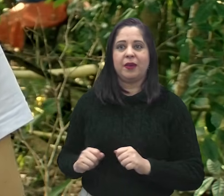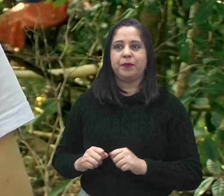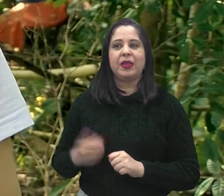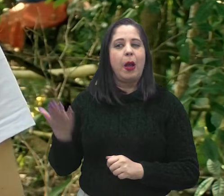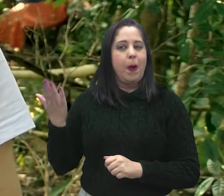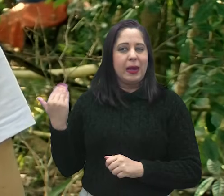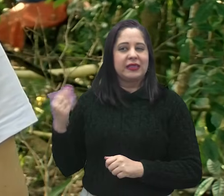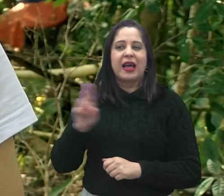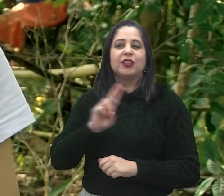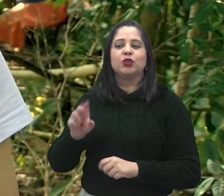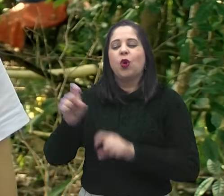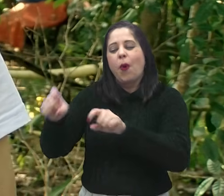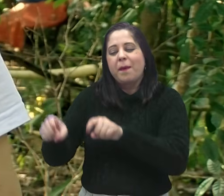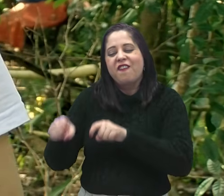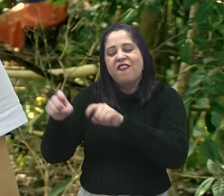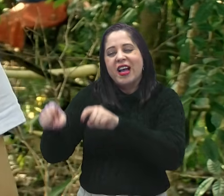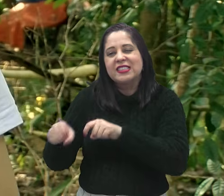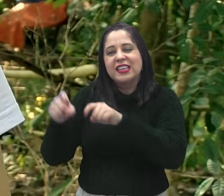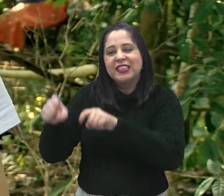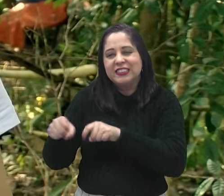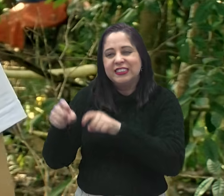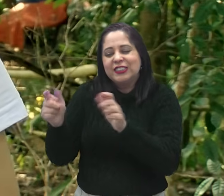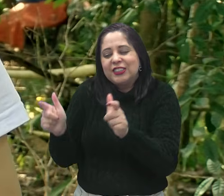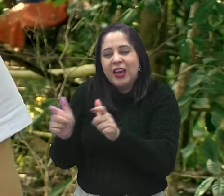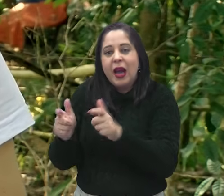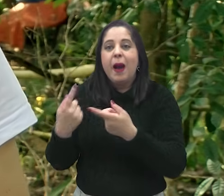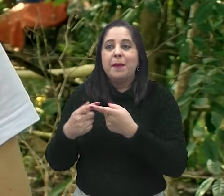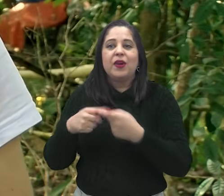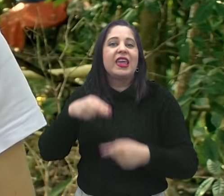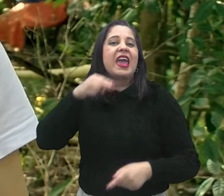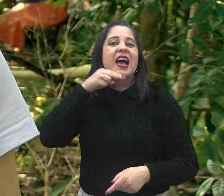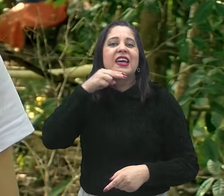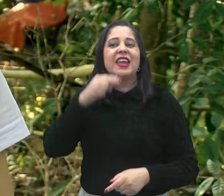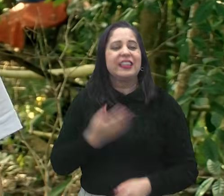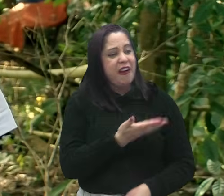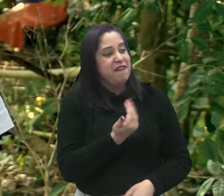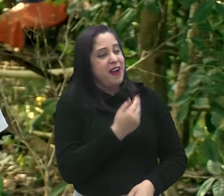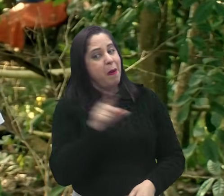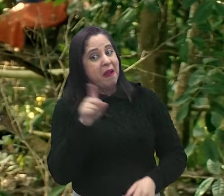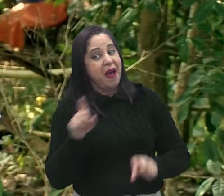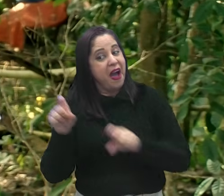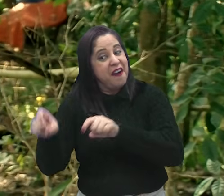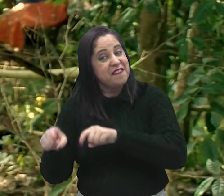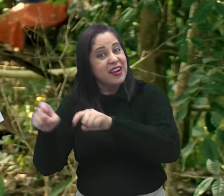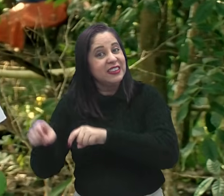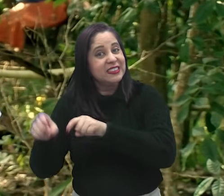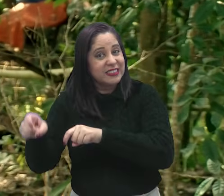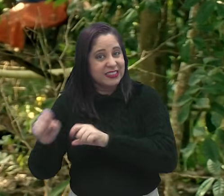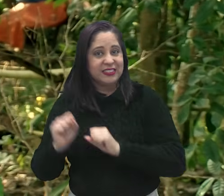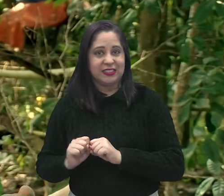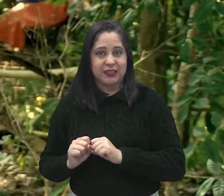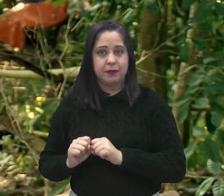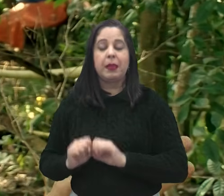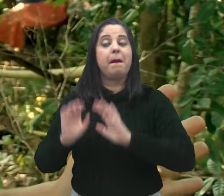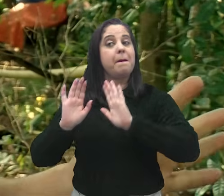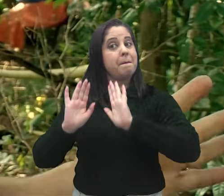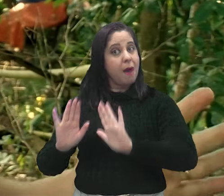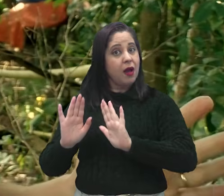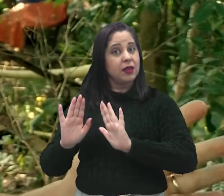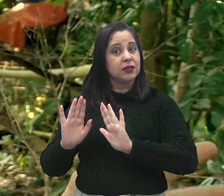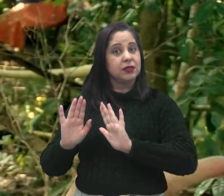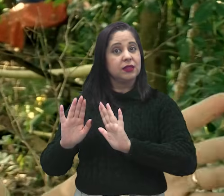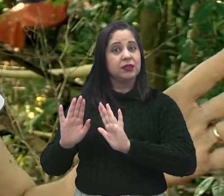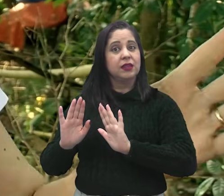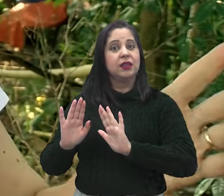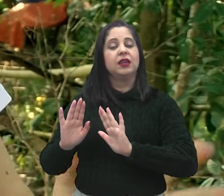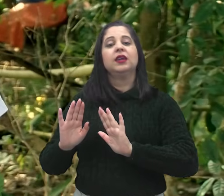neta do seu Vicente, porque ela vinha aqui: vamos lá na fazendinha, vô. Então foi quando houve uma